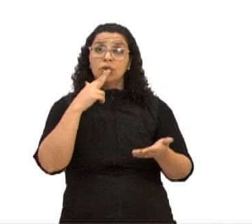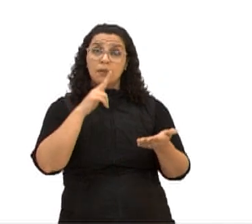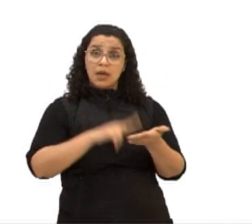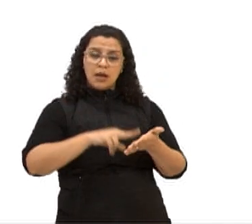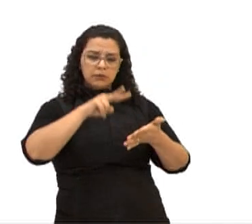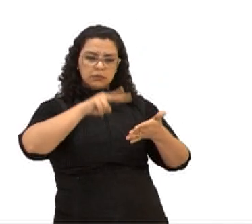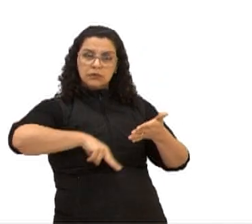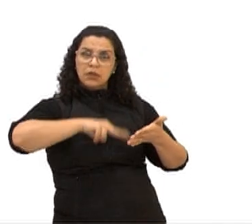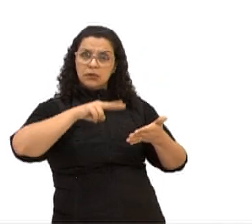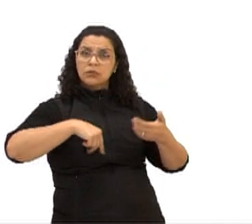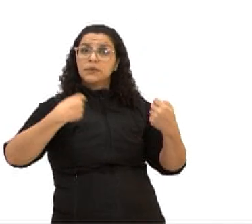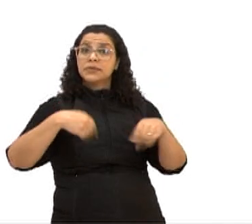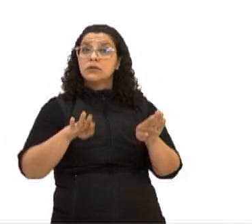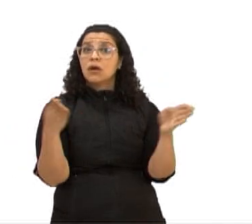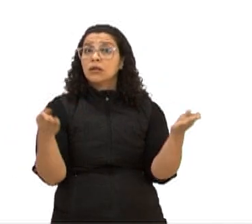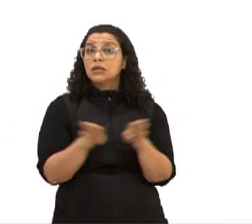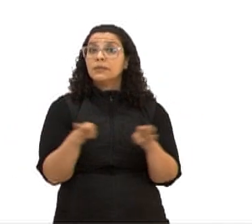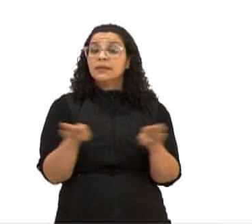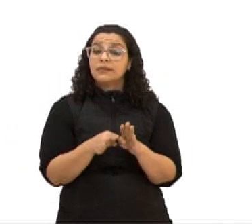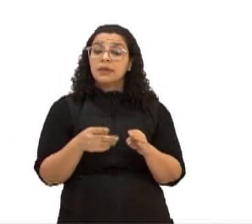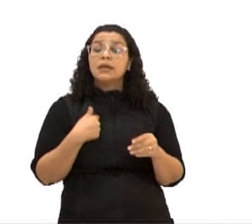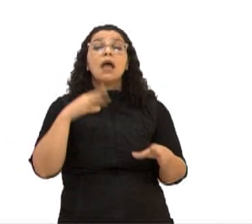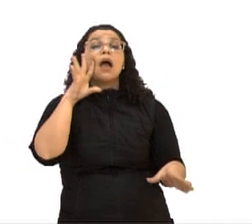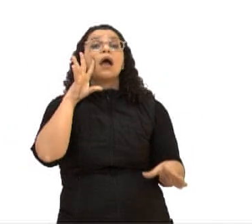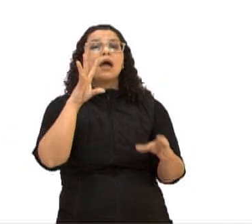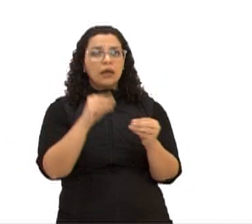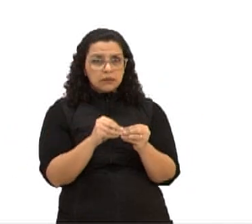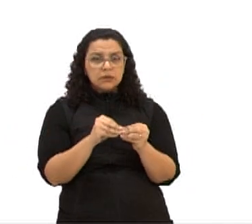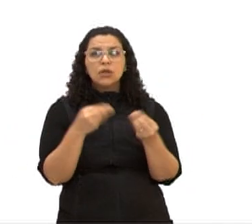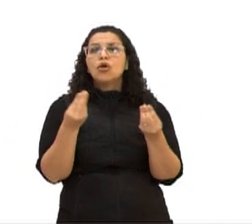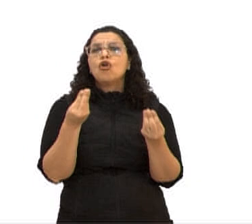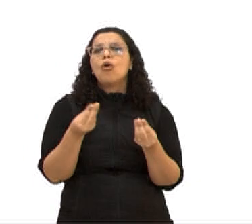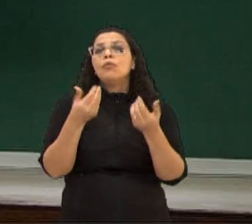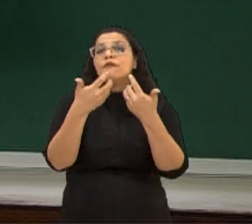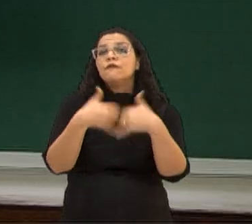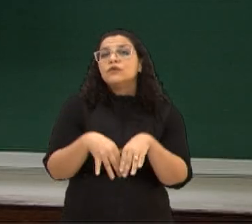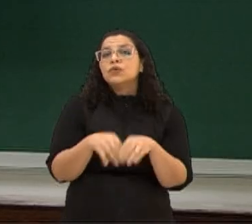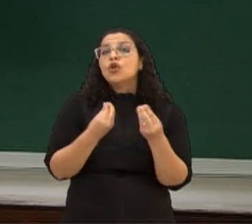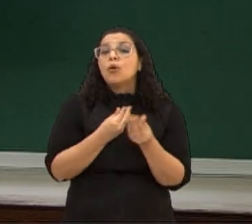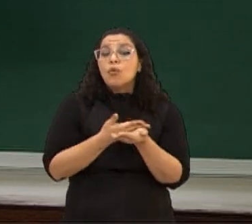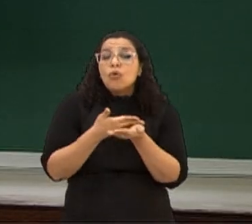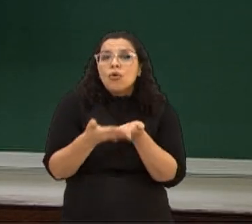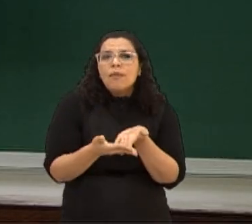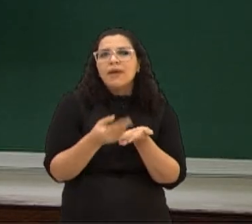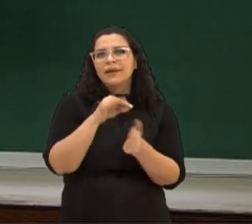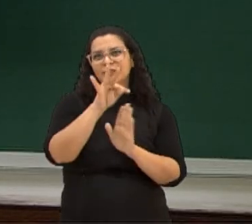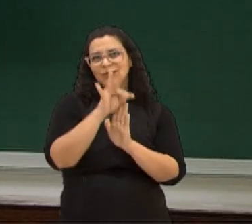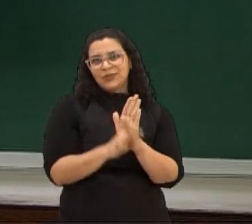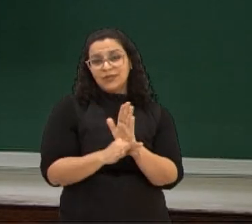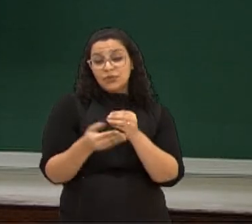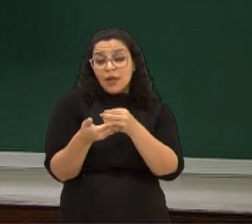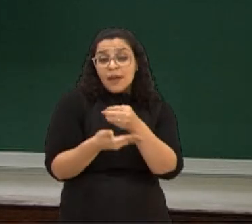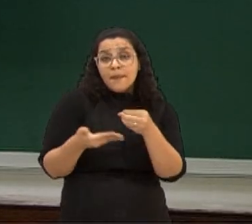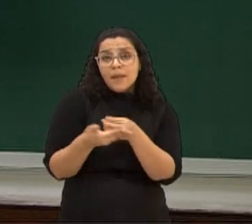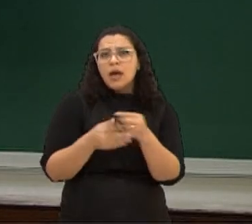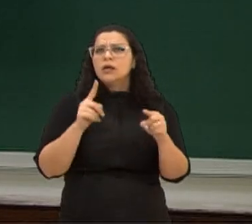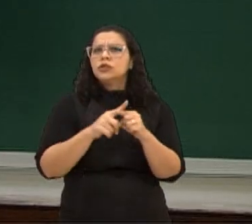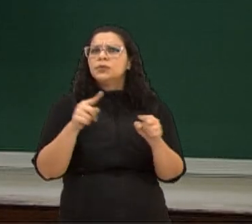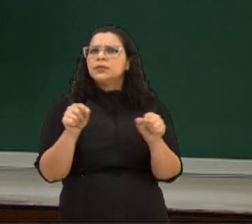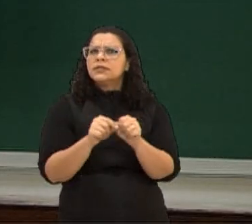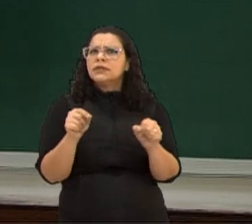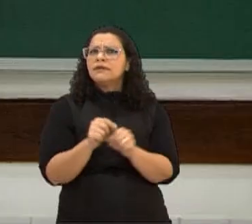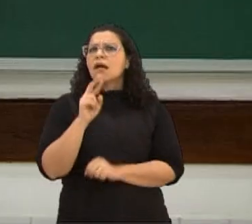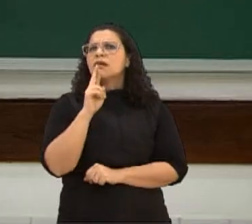do leitor, eu tenho que pelo menos compreender de onde saiu, né? Aquela notícia base. Por que